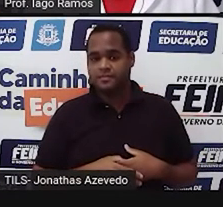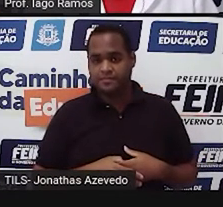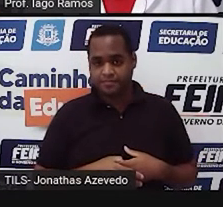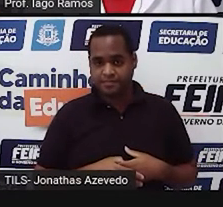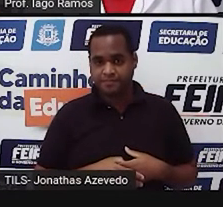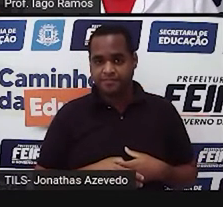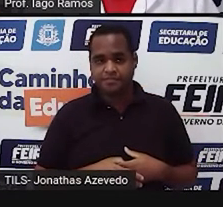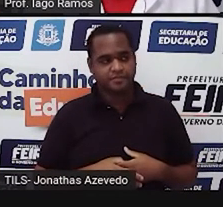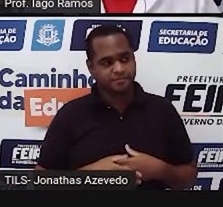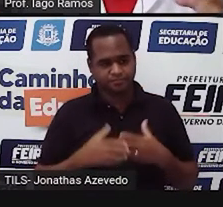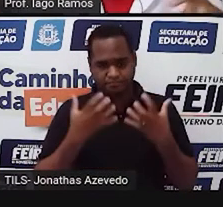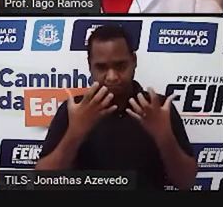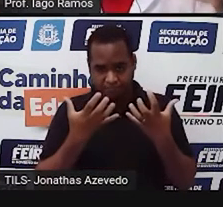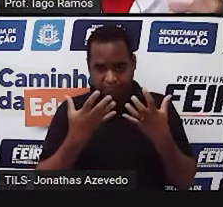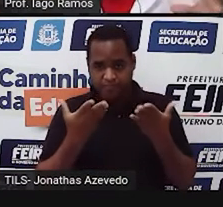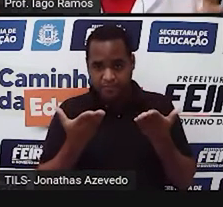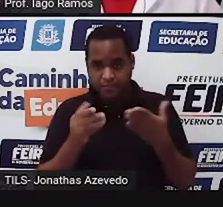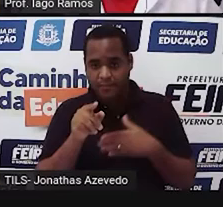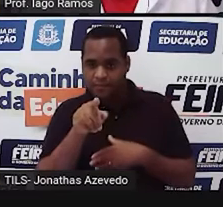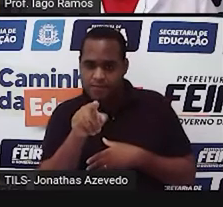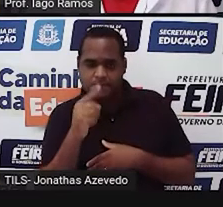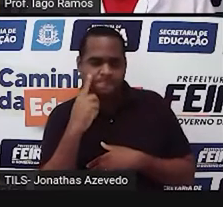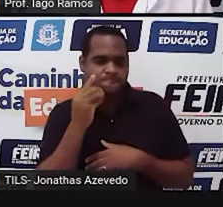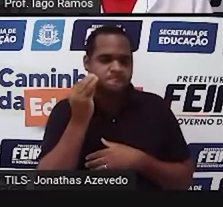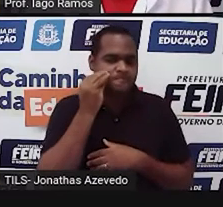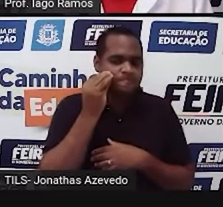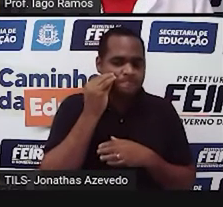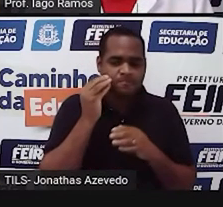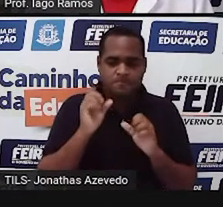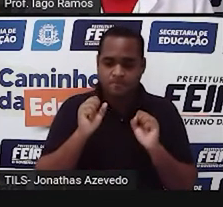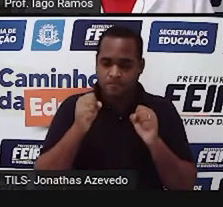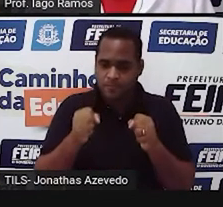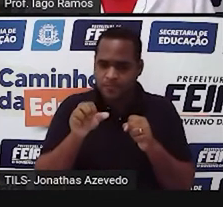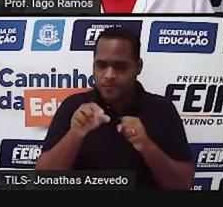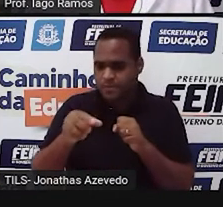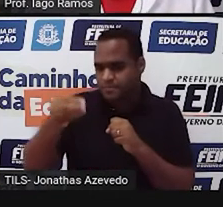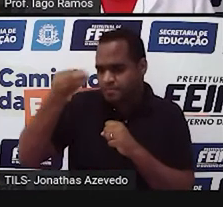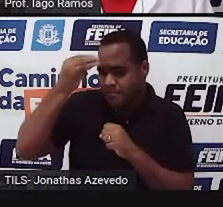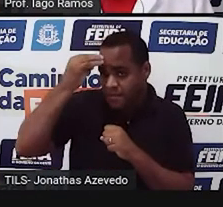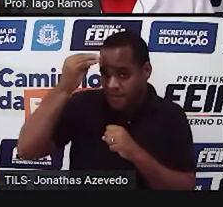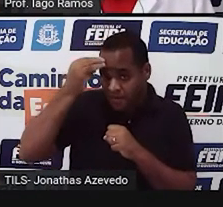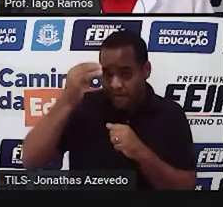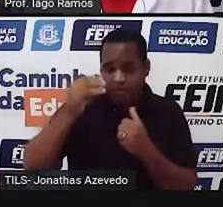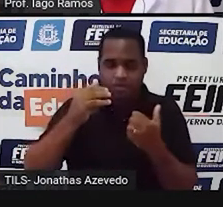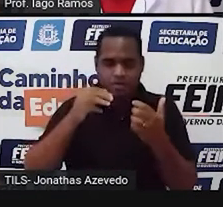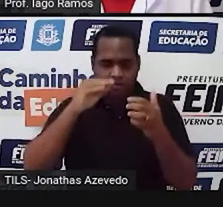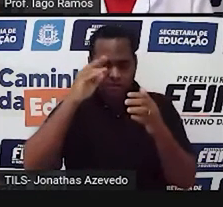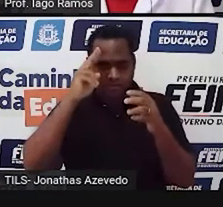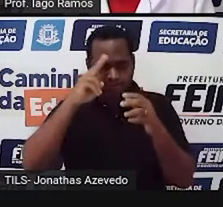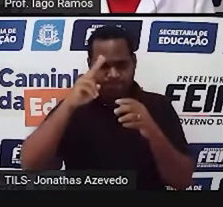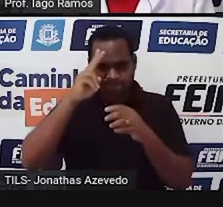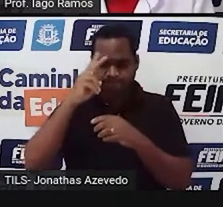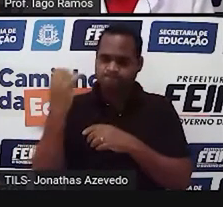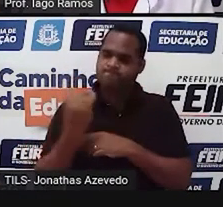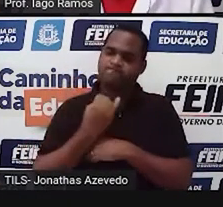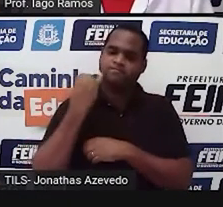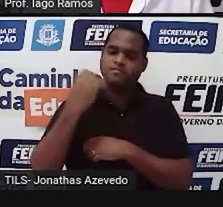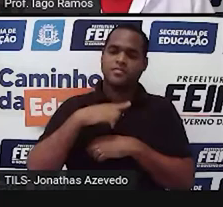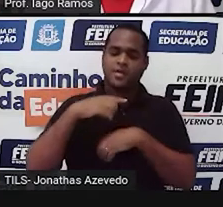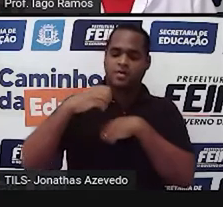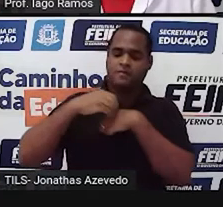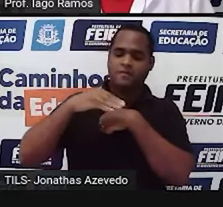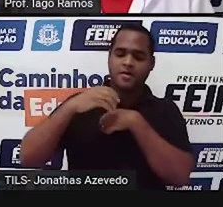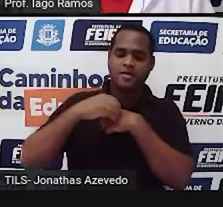Oi e aí eu quero que você agora tem que fazer com que sua memória se recorde né Vai em Busca dessa